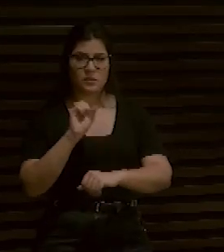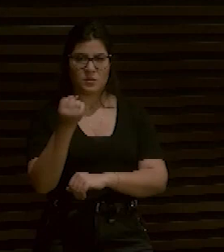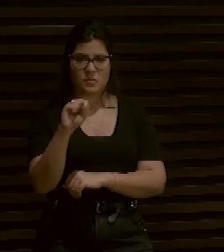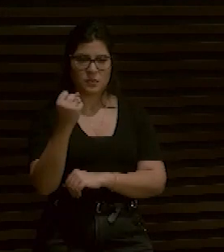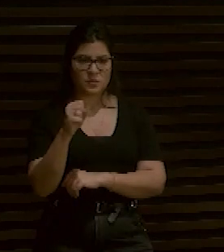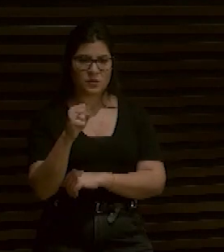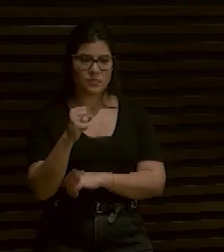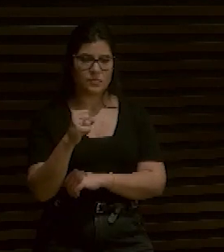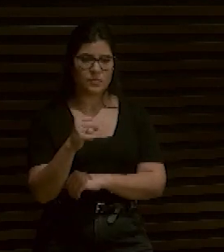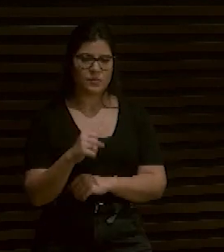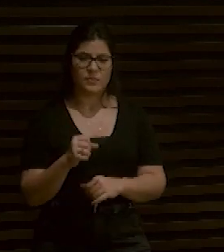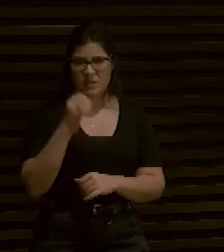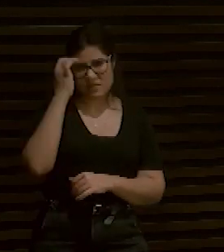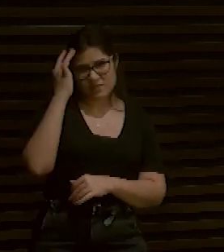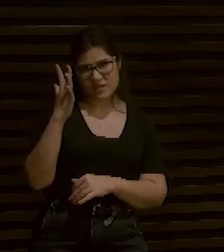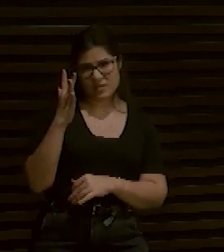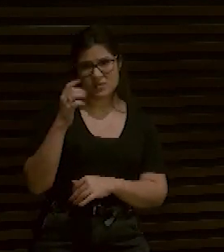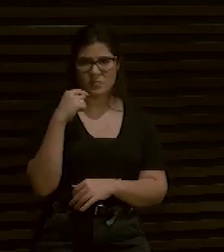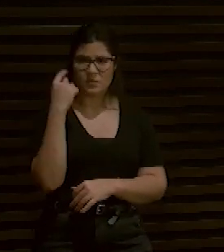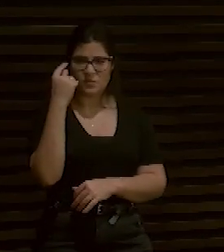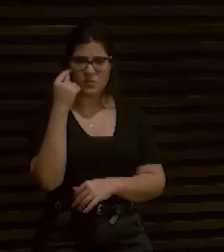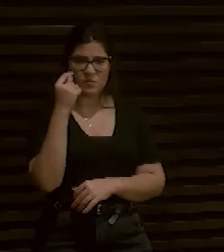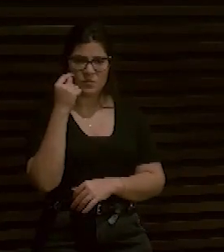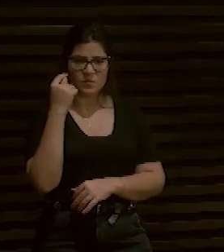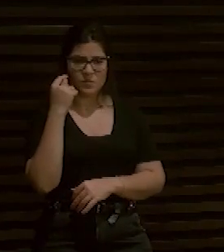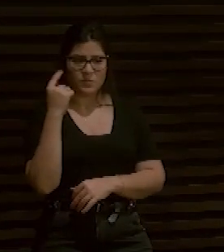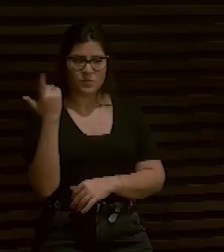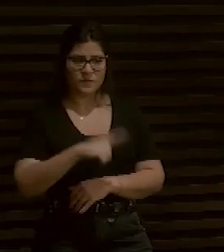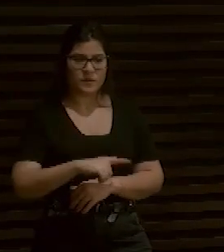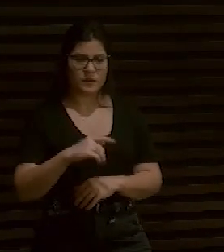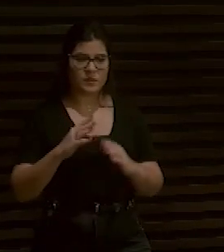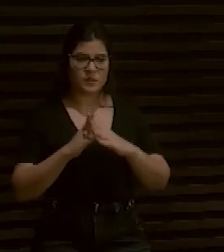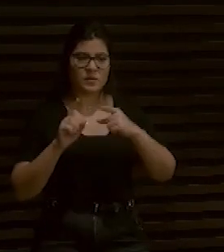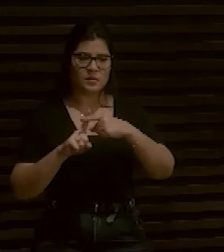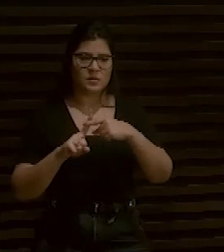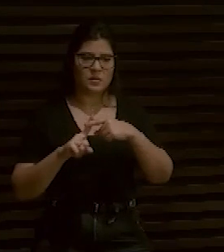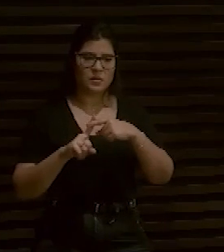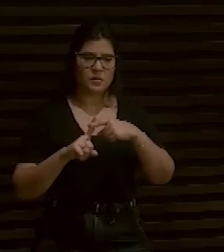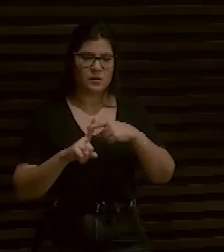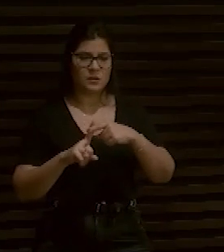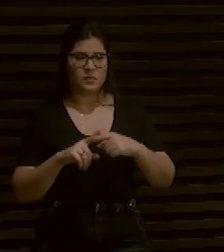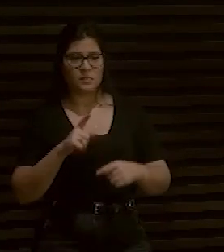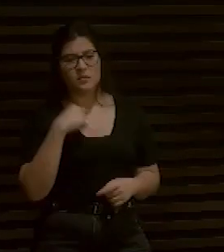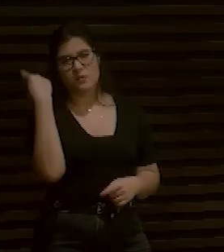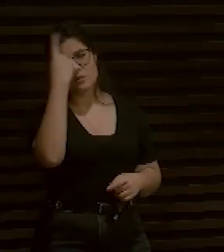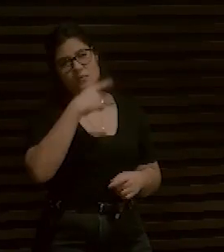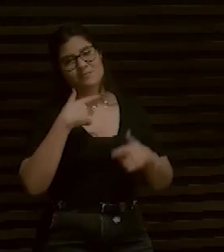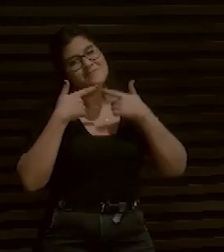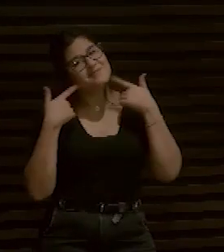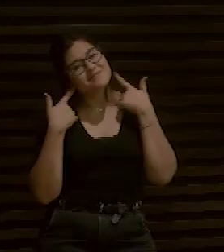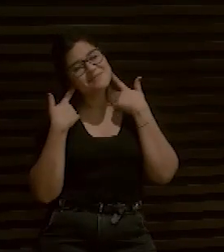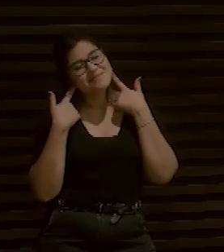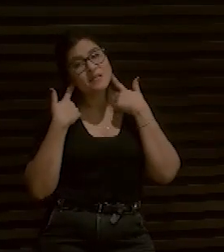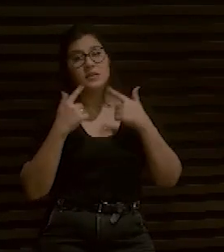vir aqui, entra bonitinho aqui no domingo, senta, parece, faz cara de piedoso. Mas aí segunda-feira